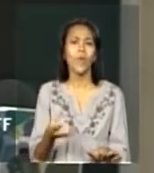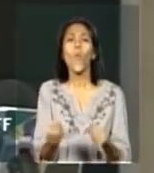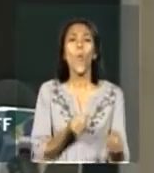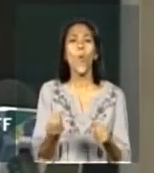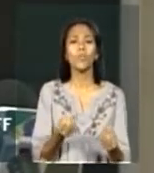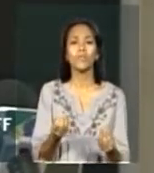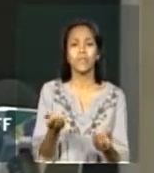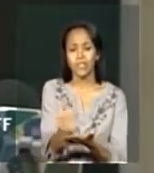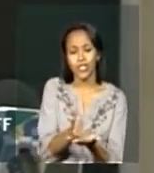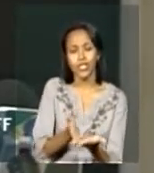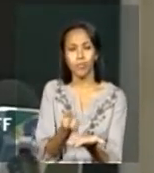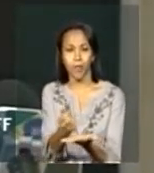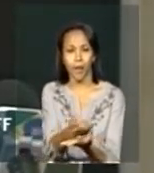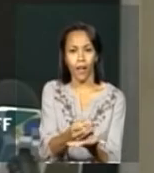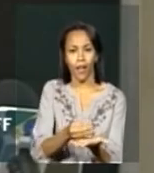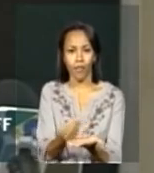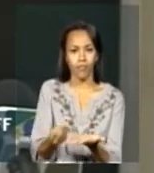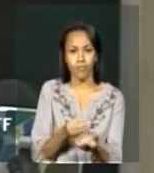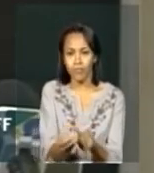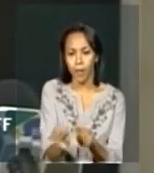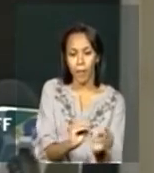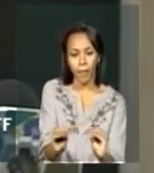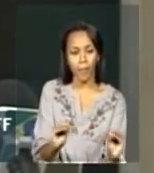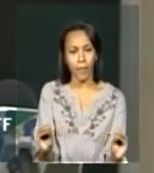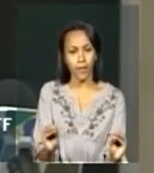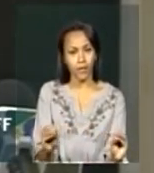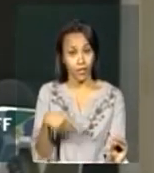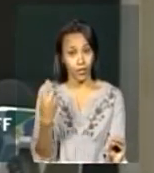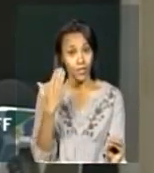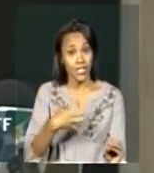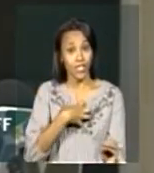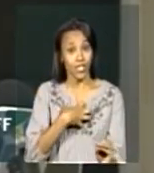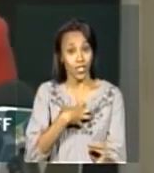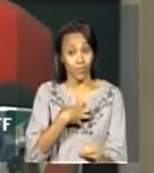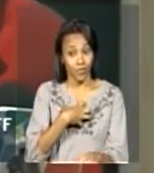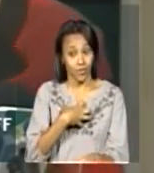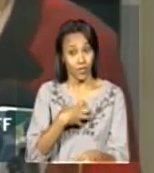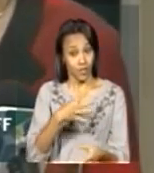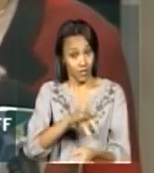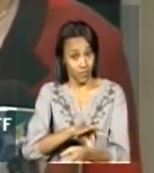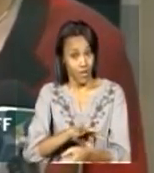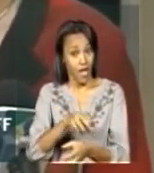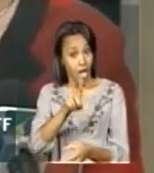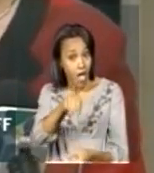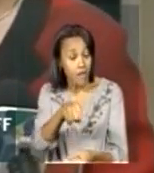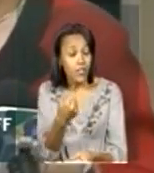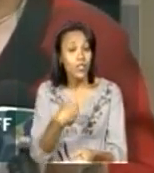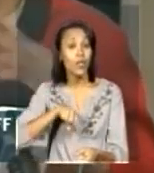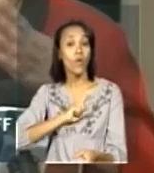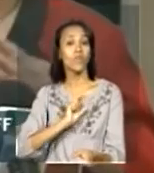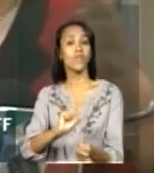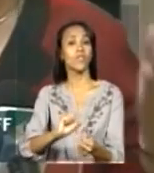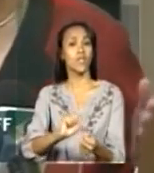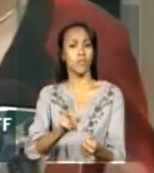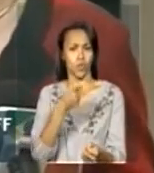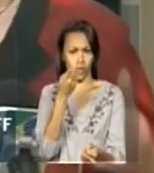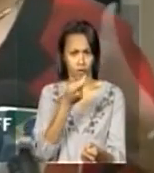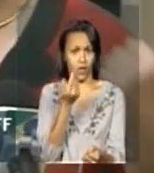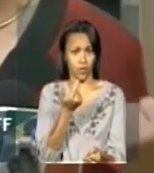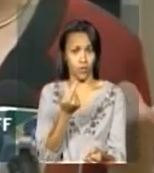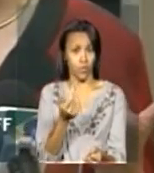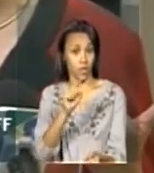riqueza sem tê-la. E nós sabemos isso na carne, porque foi isso que nós fizemos. E aí eu tô falando,